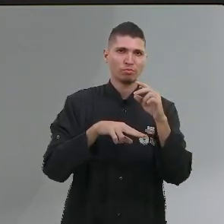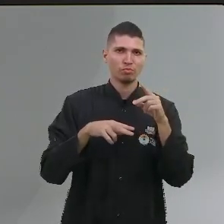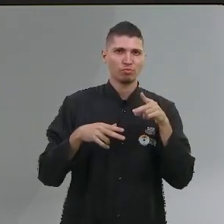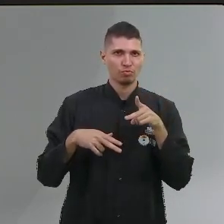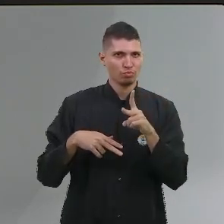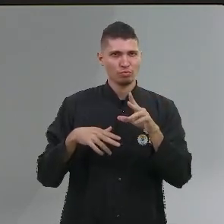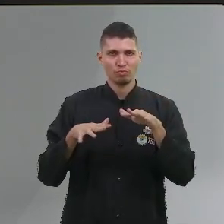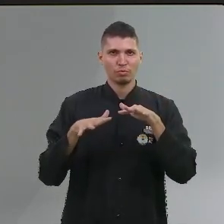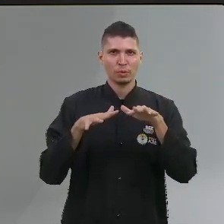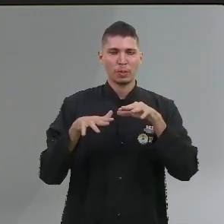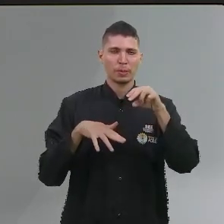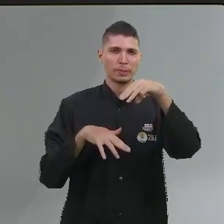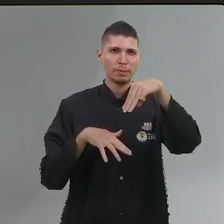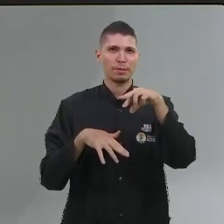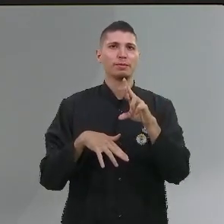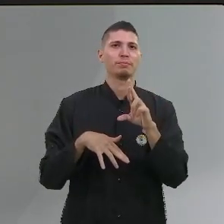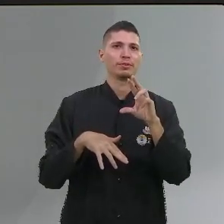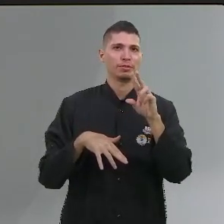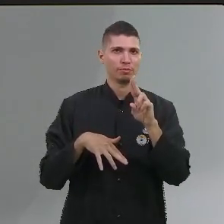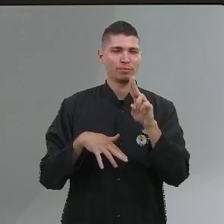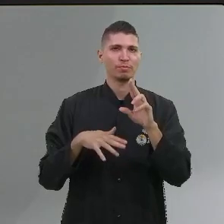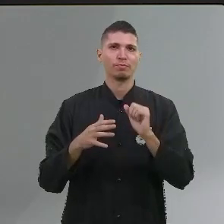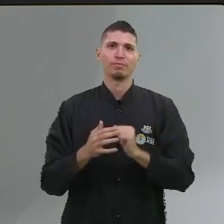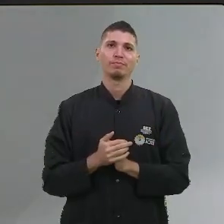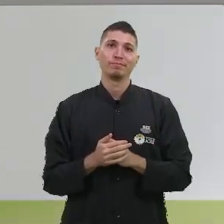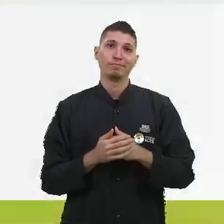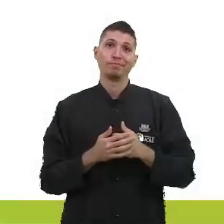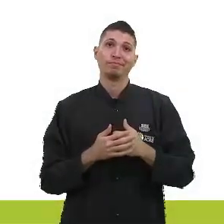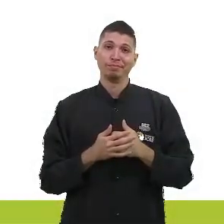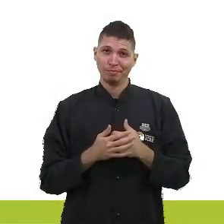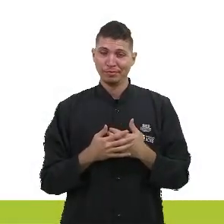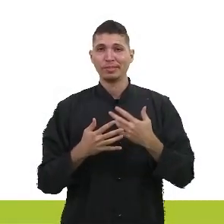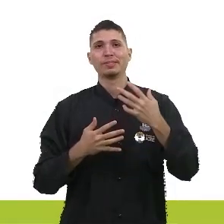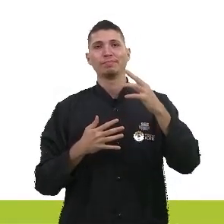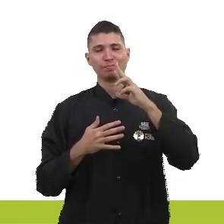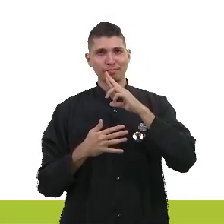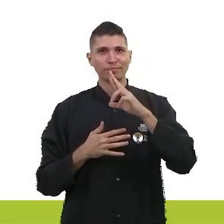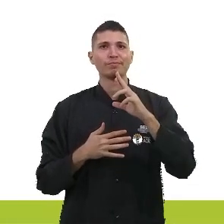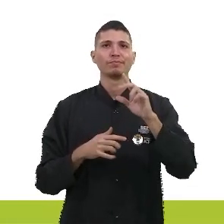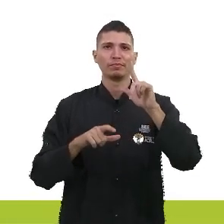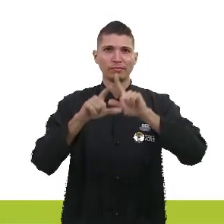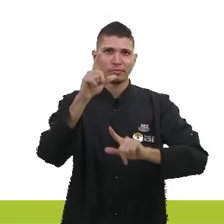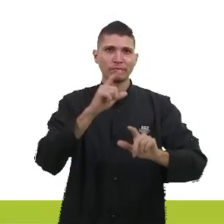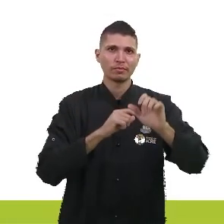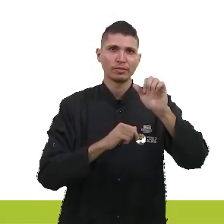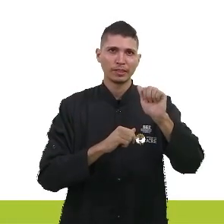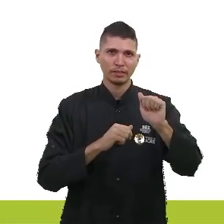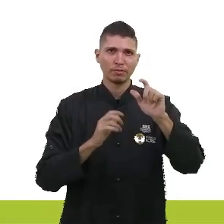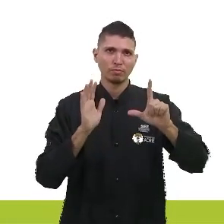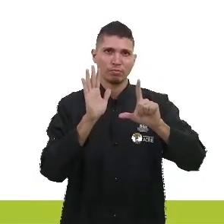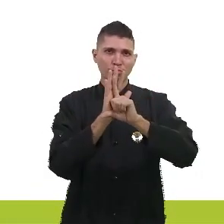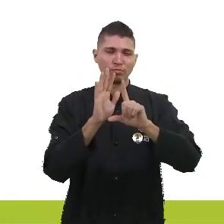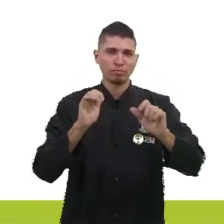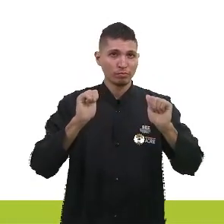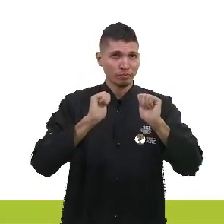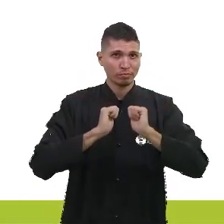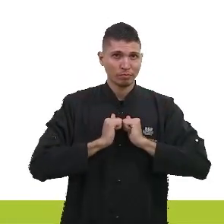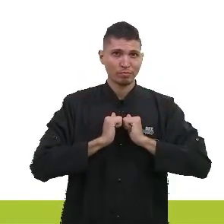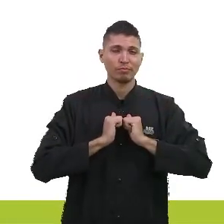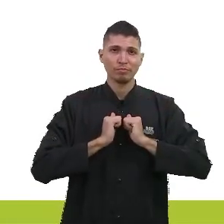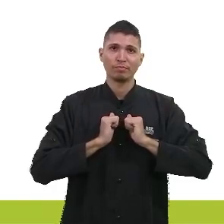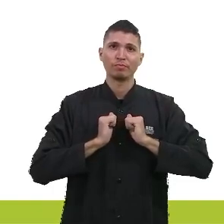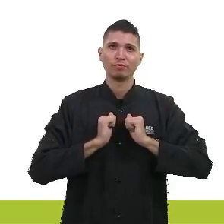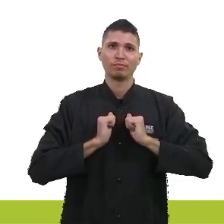seu MRU, tá ok? Então a resposta aqui nós temos aí, letra A, princípio da inércia, né? Que no caso